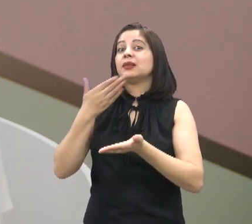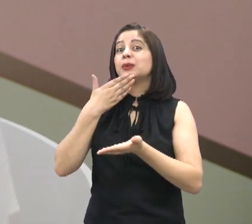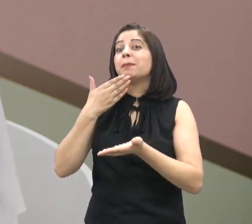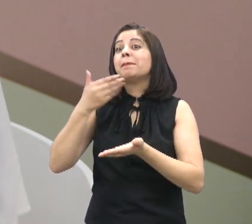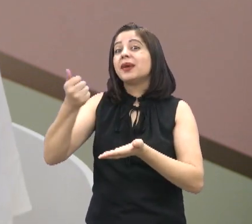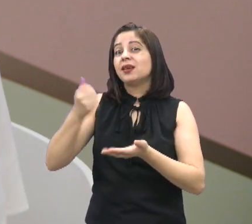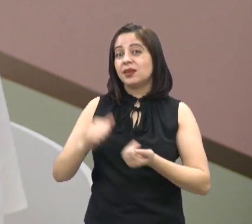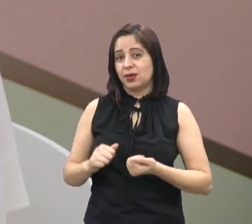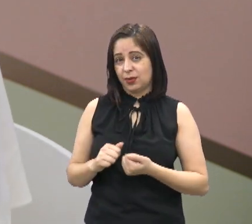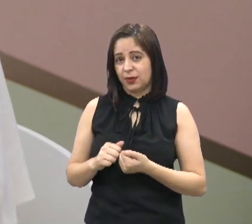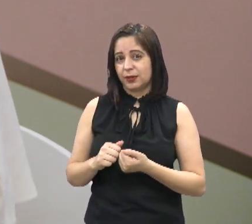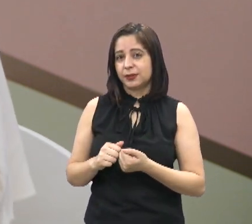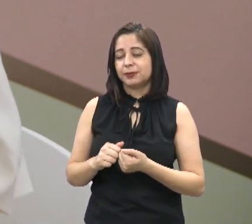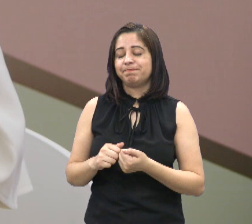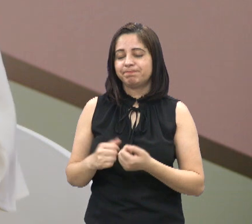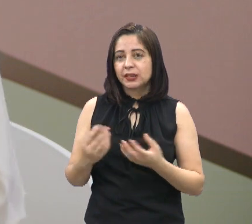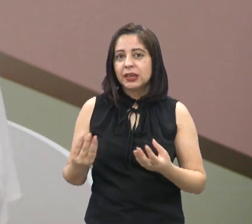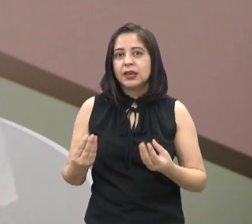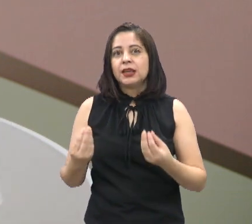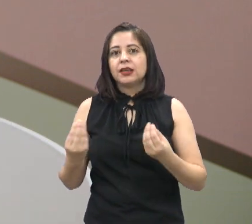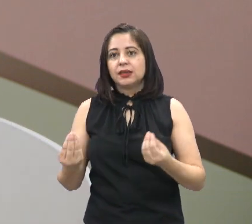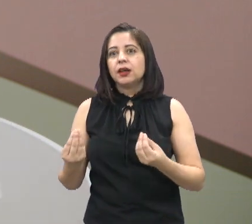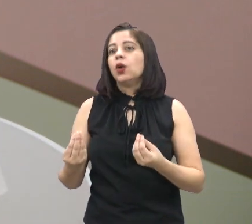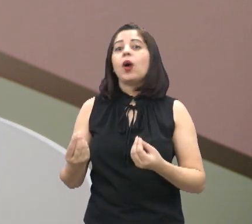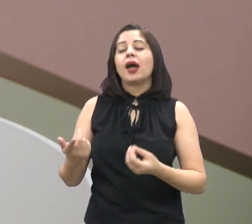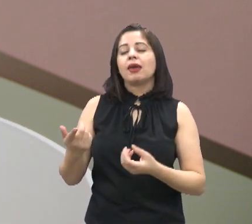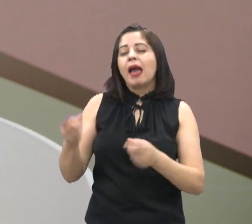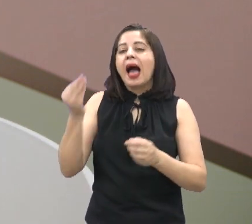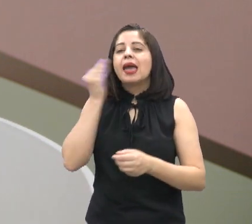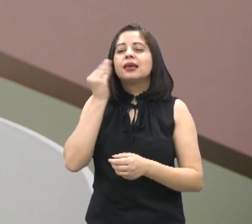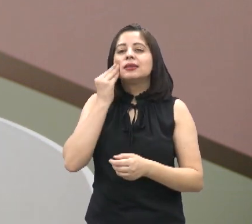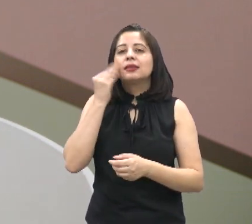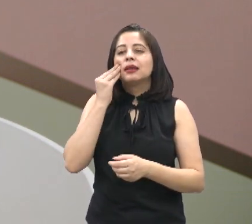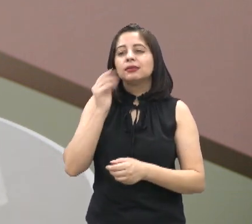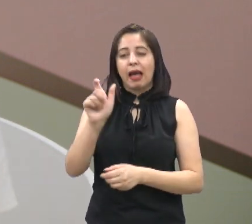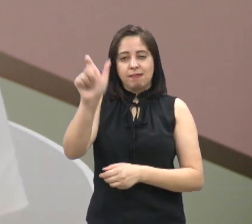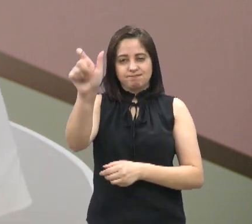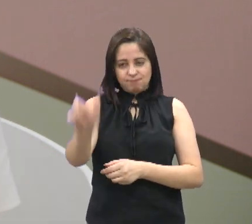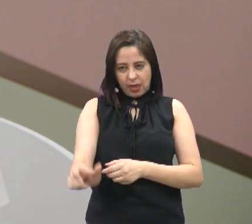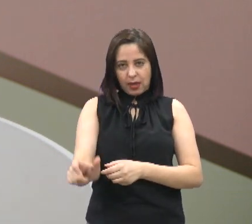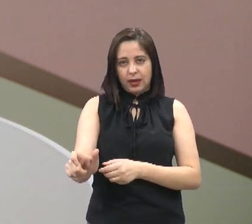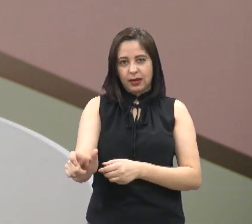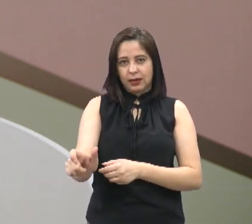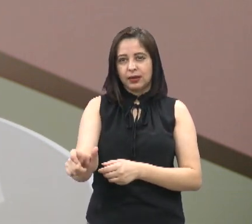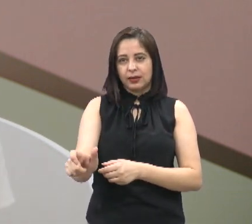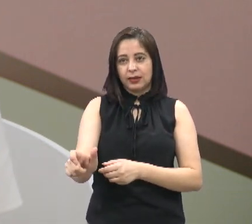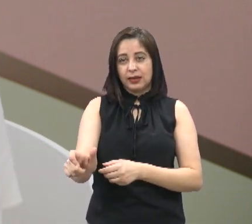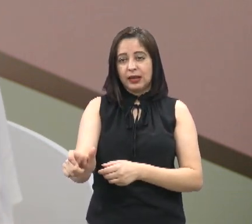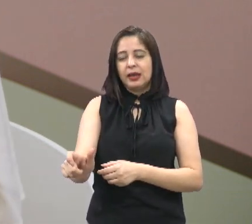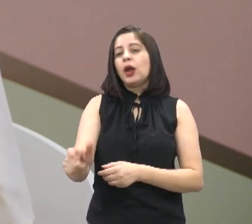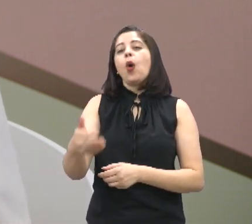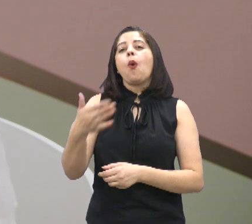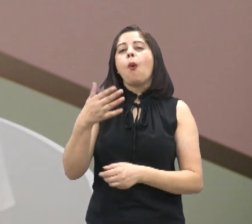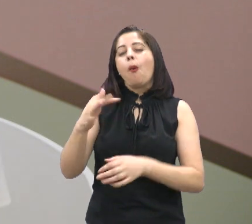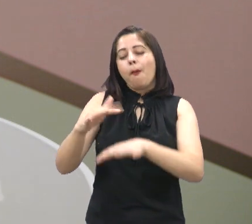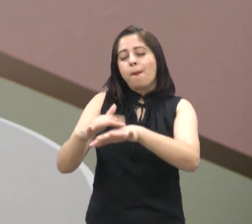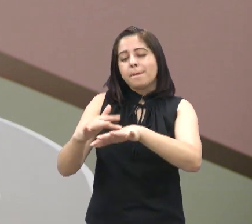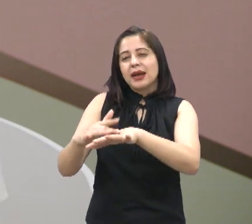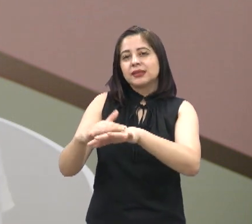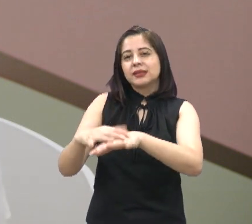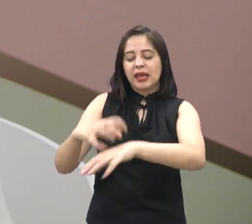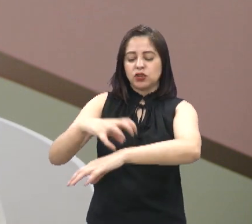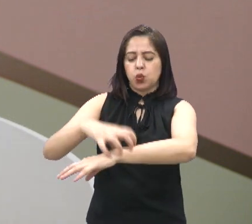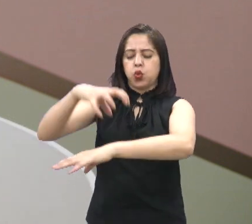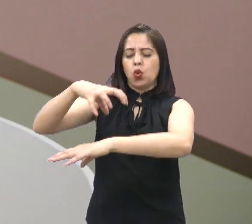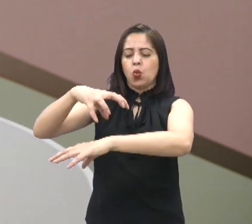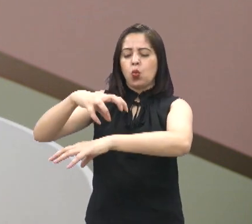uma maneira que conseguimos colocar esse paciente em baixa atividade de doença, ou seja, pouco inflamado ou até sem inflamação, para que ele